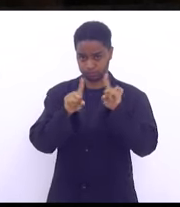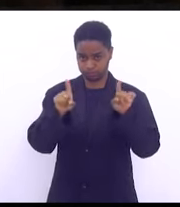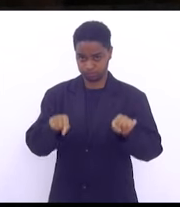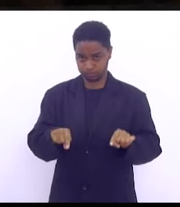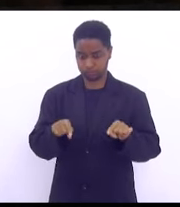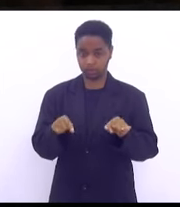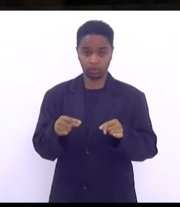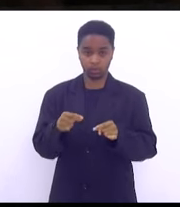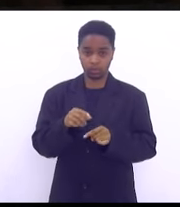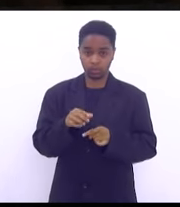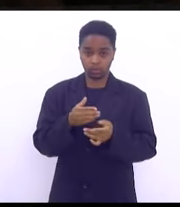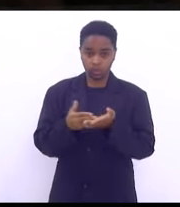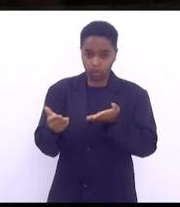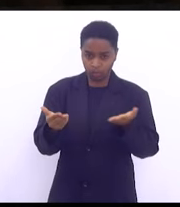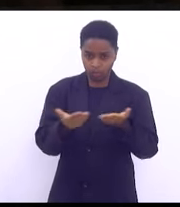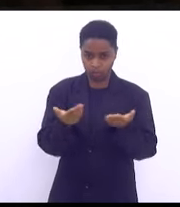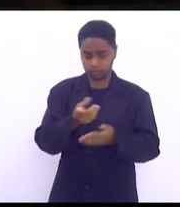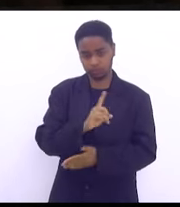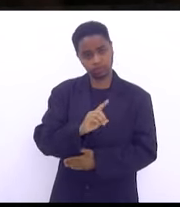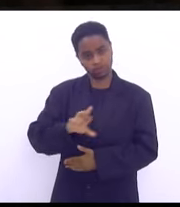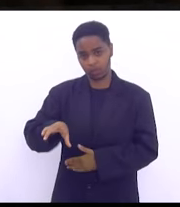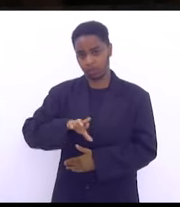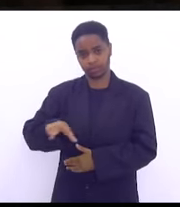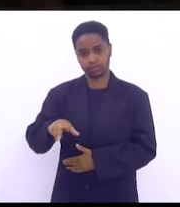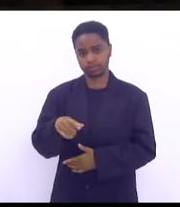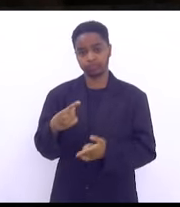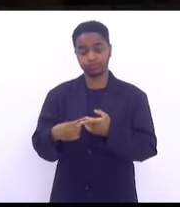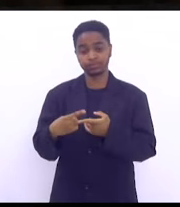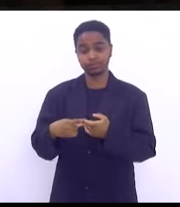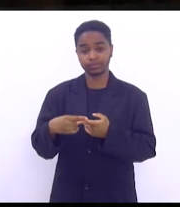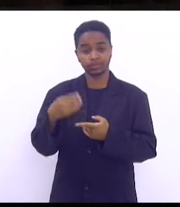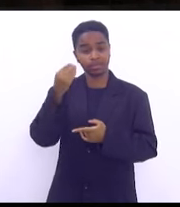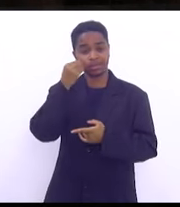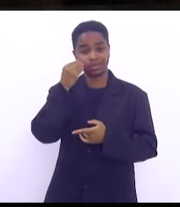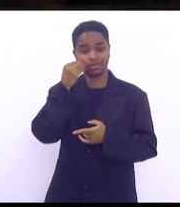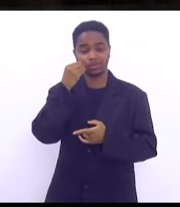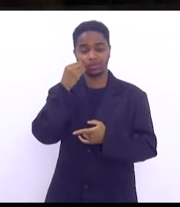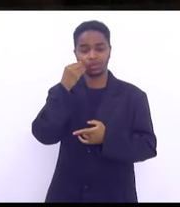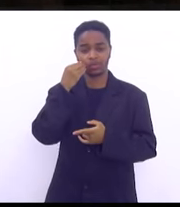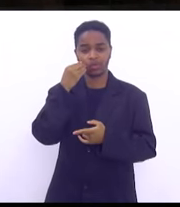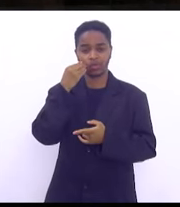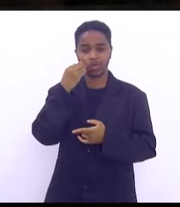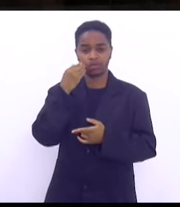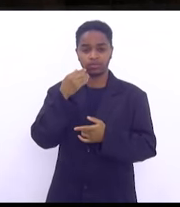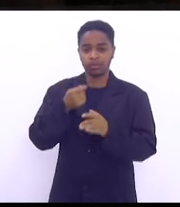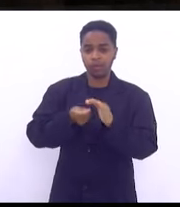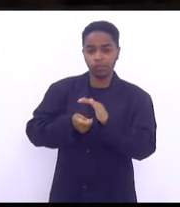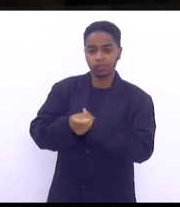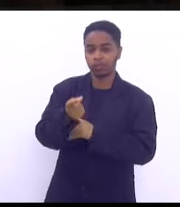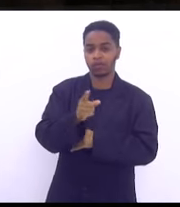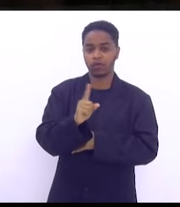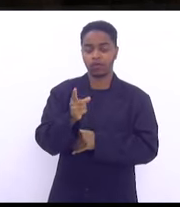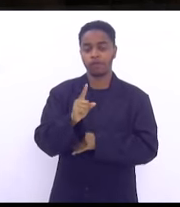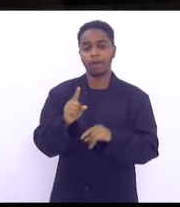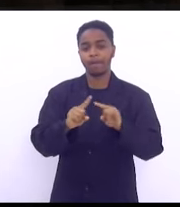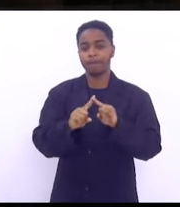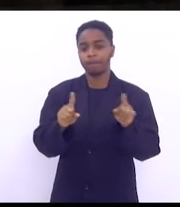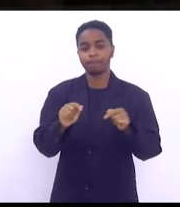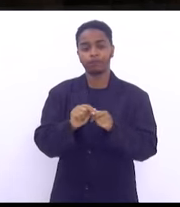Não é de hoje que, para fugir dos investimentos, que ela aloca como